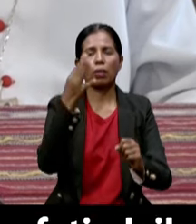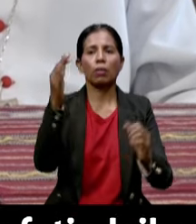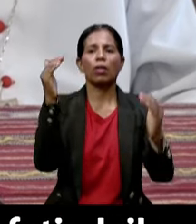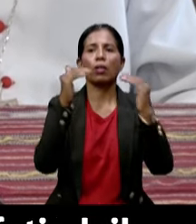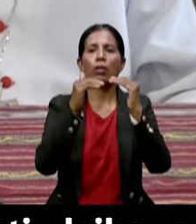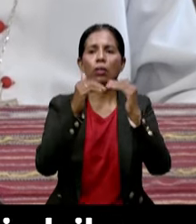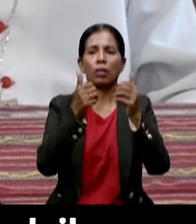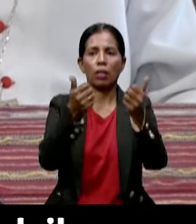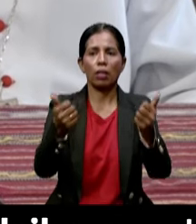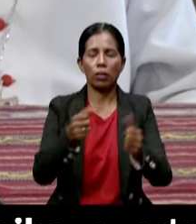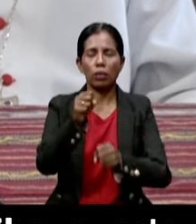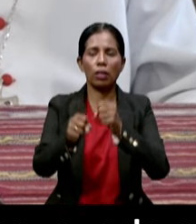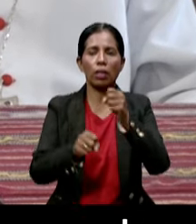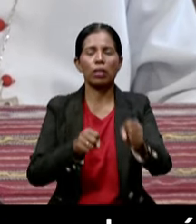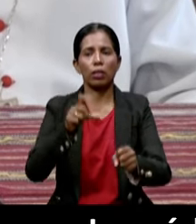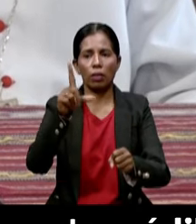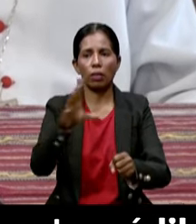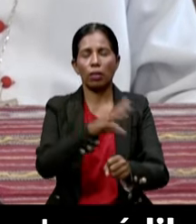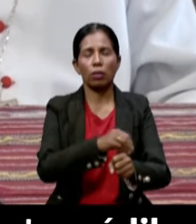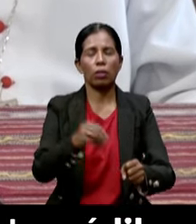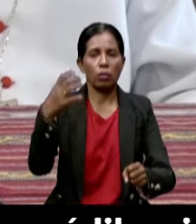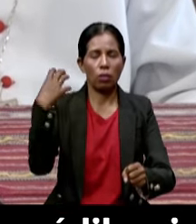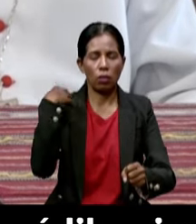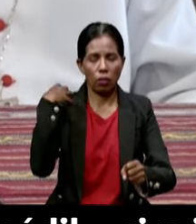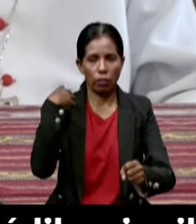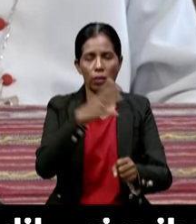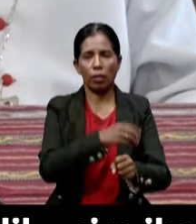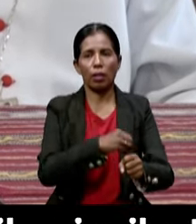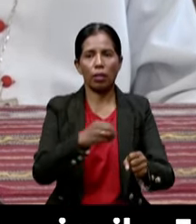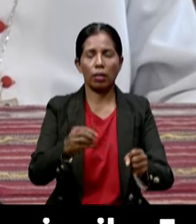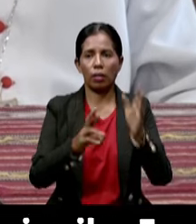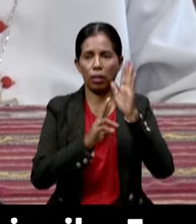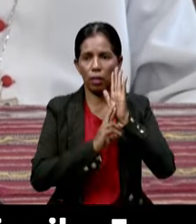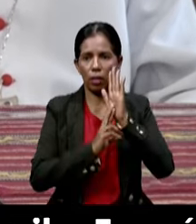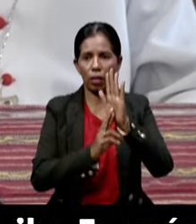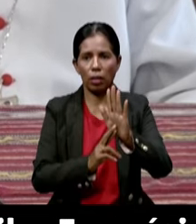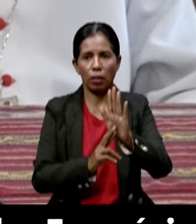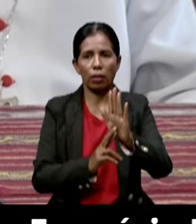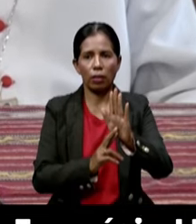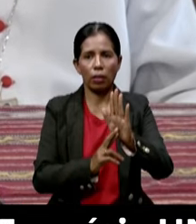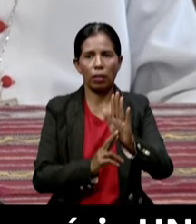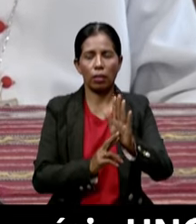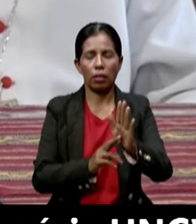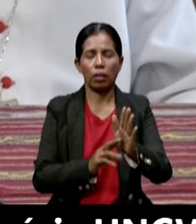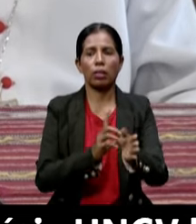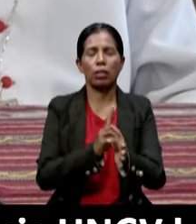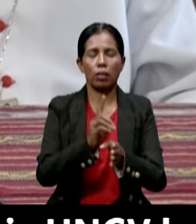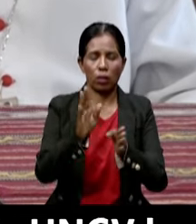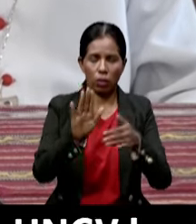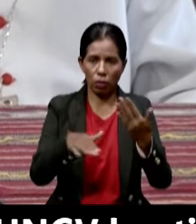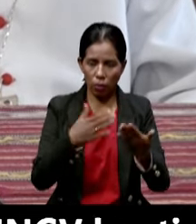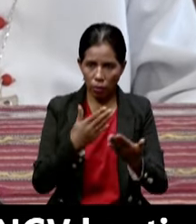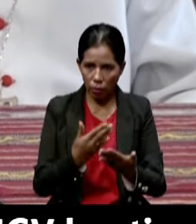a sociedade civil no Palácio do Presidente. Então, representantes de todas as